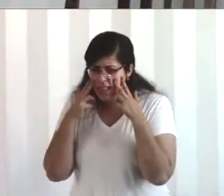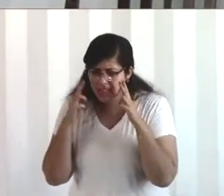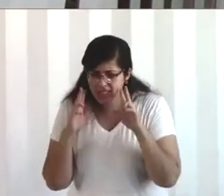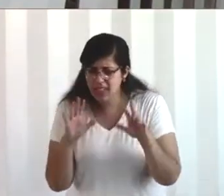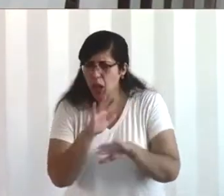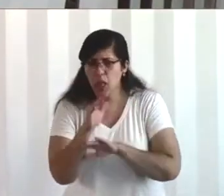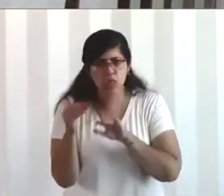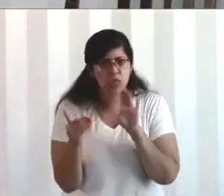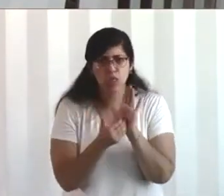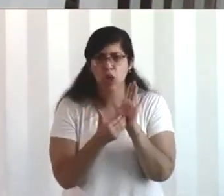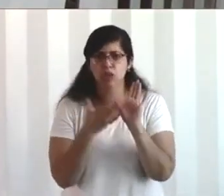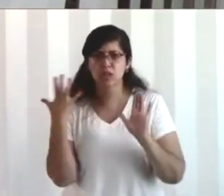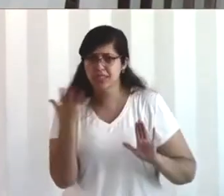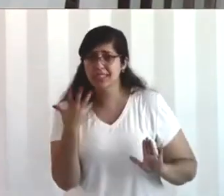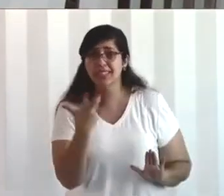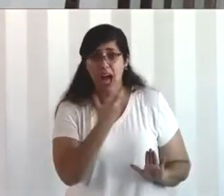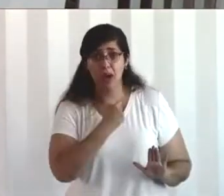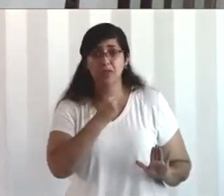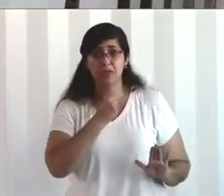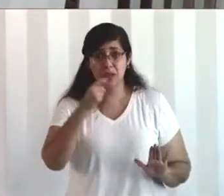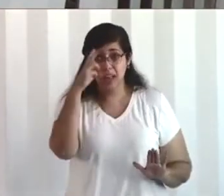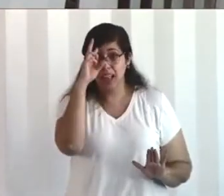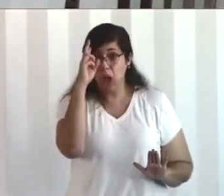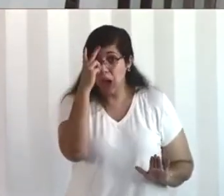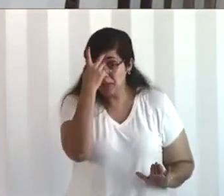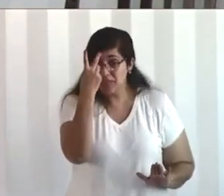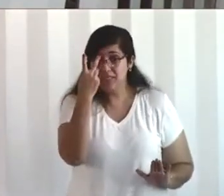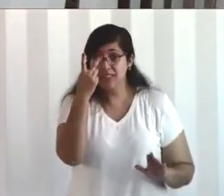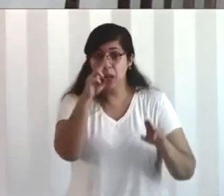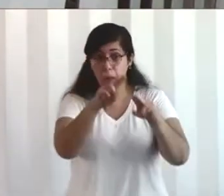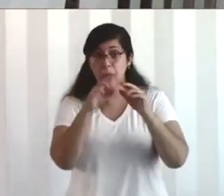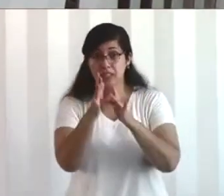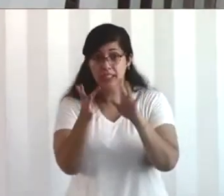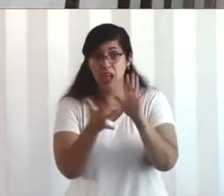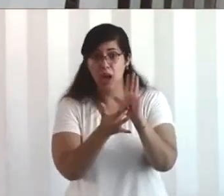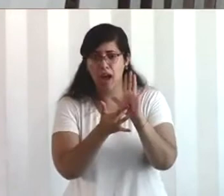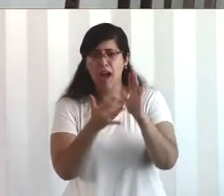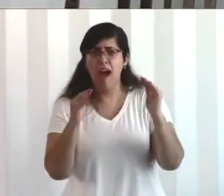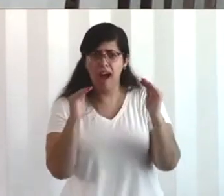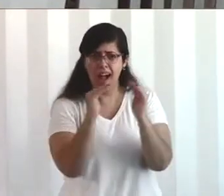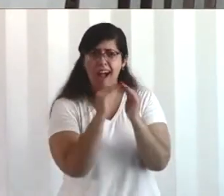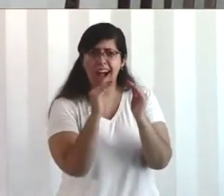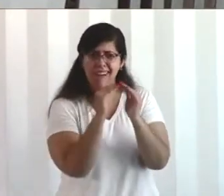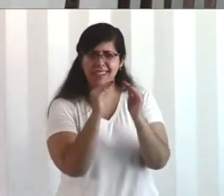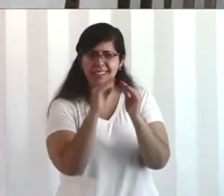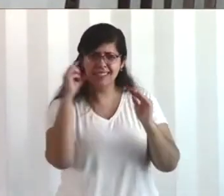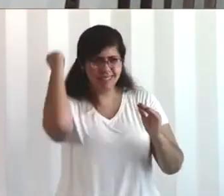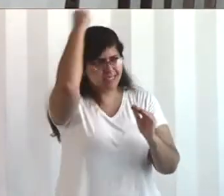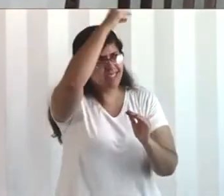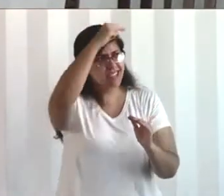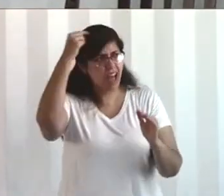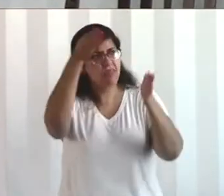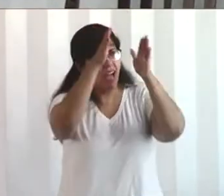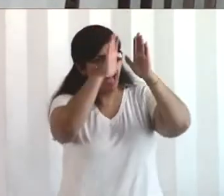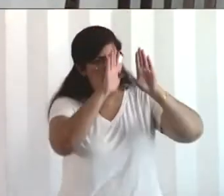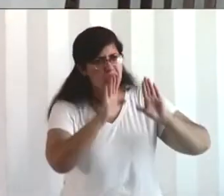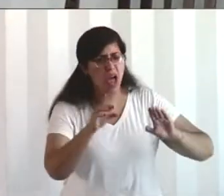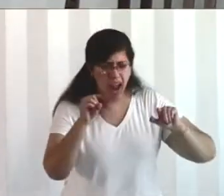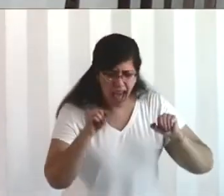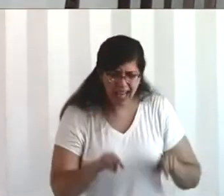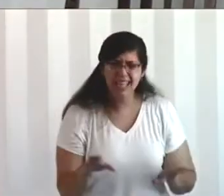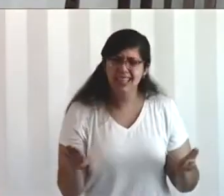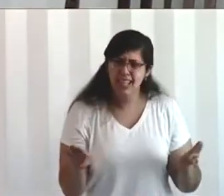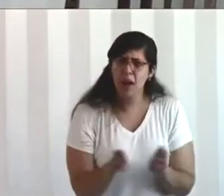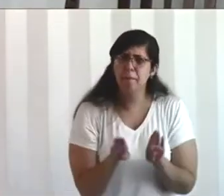aos convertidos pelo Senhor, que nossas casas são casas santas, que nossas casas são lugares de adoração, que